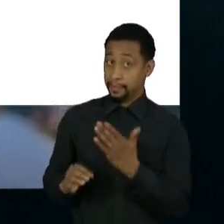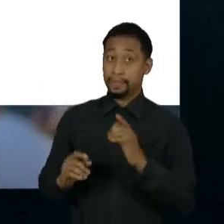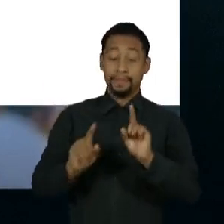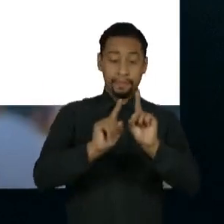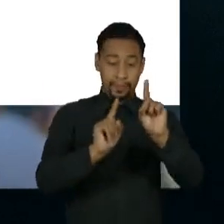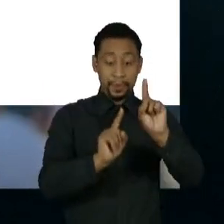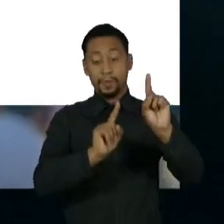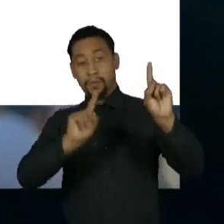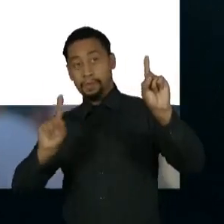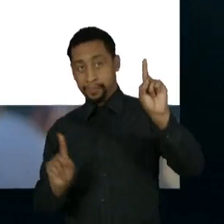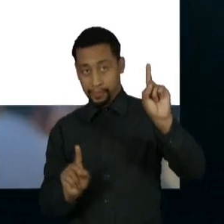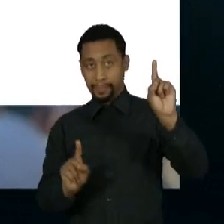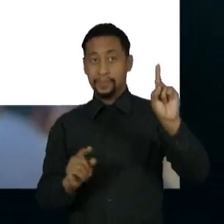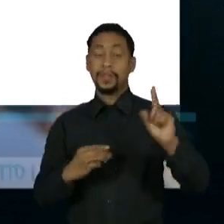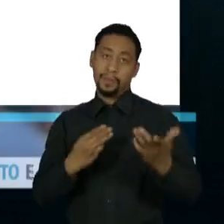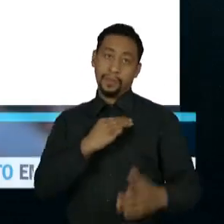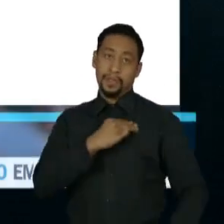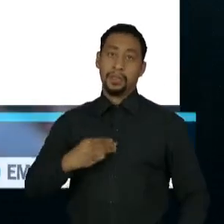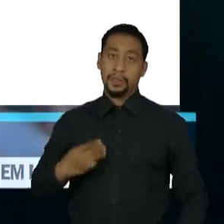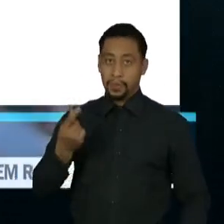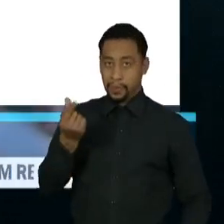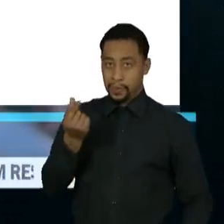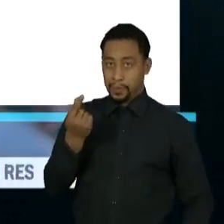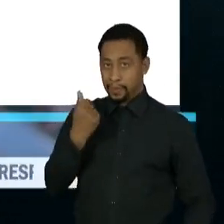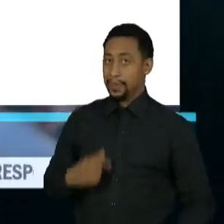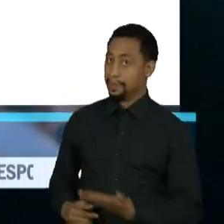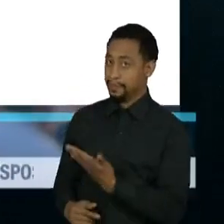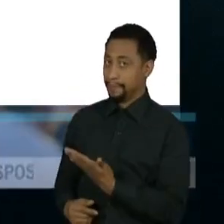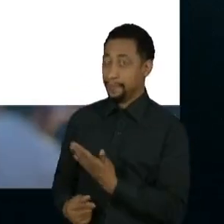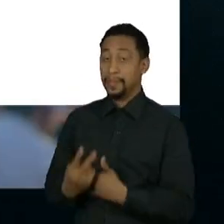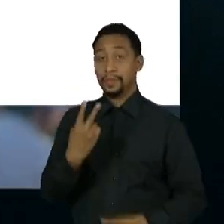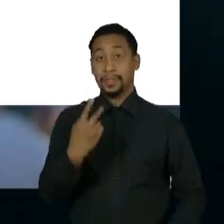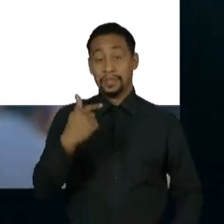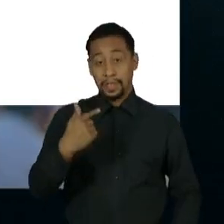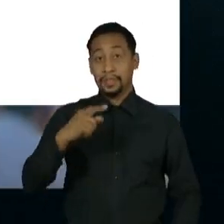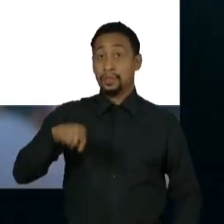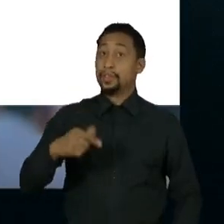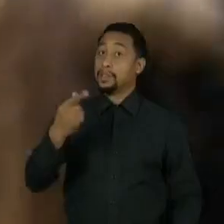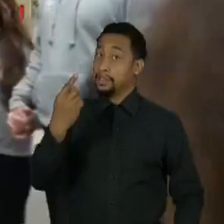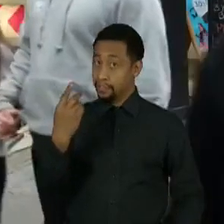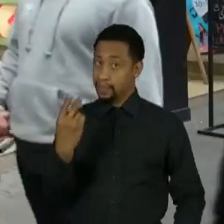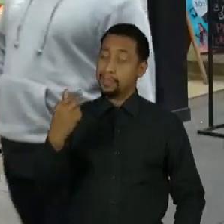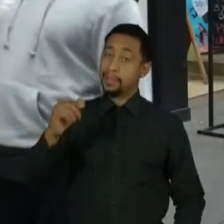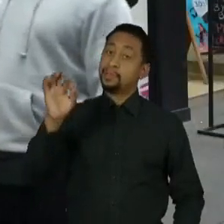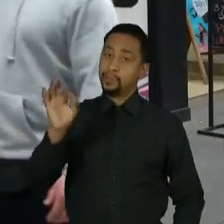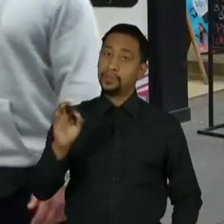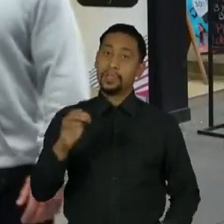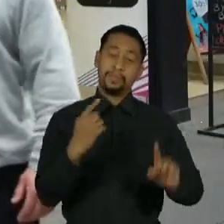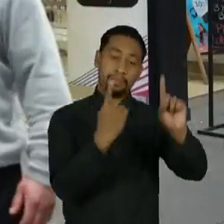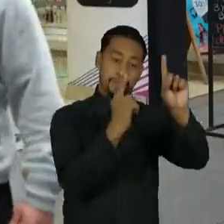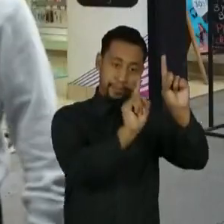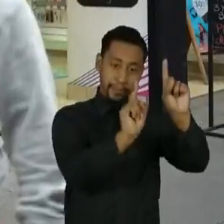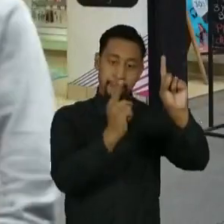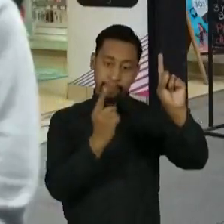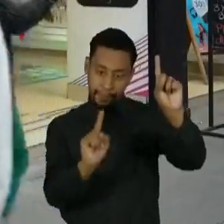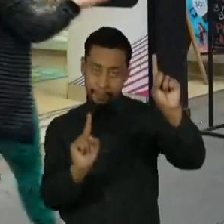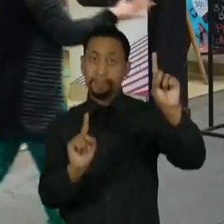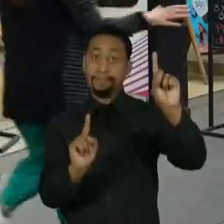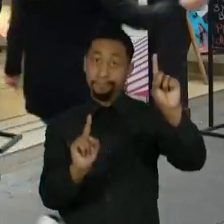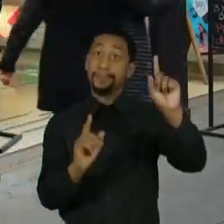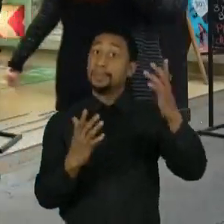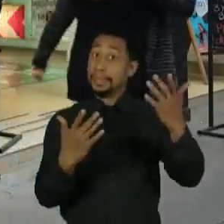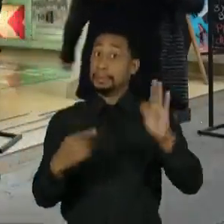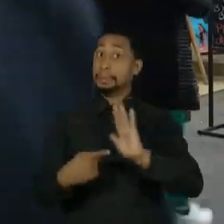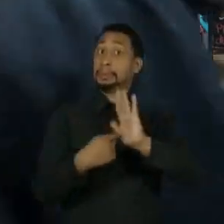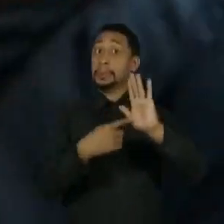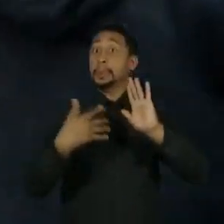chapa governista com o ministro da Economia, Sérgio Massa, amargou um terceiro lugar. O efeito Milei abateu o mercado.